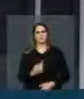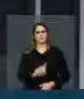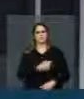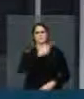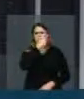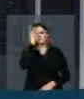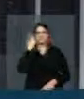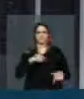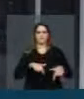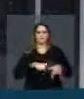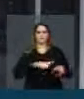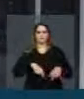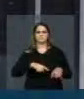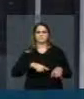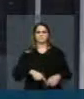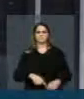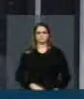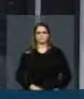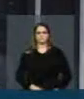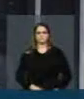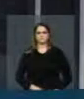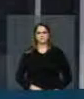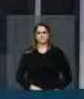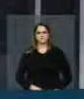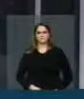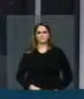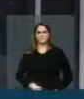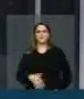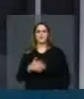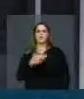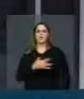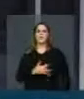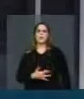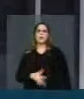rurais, e que não são mais coitadinhos,